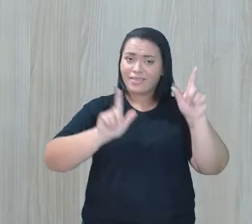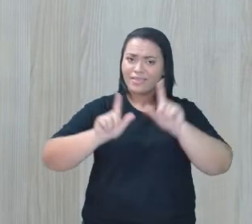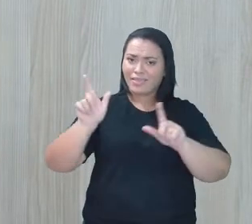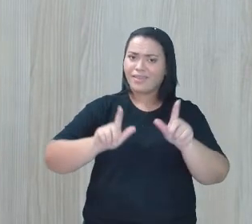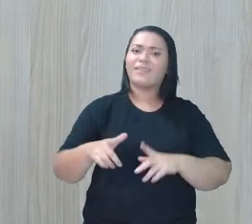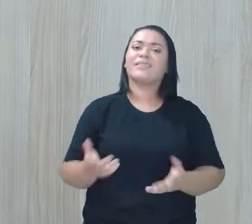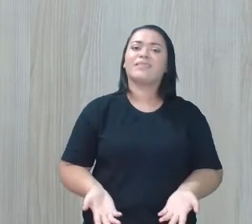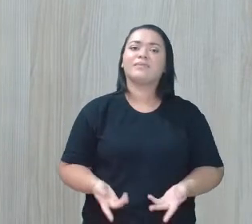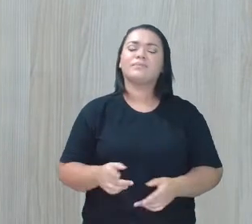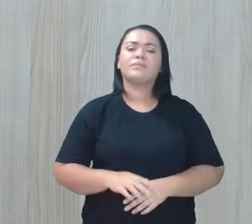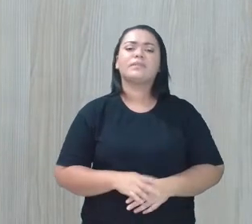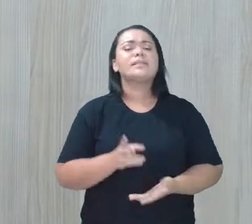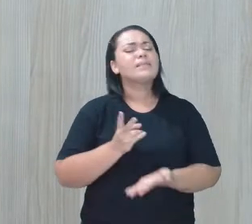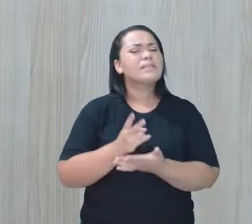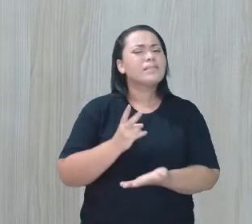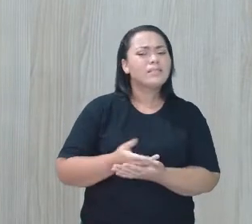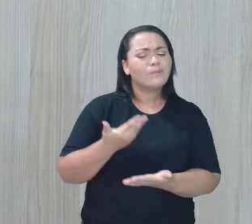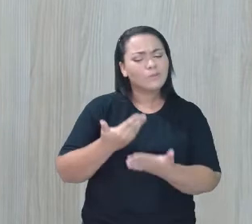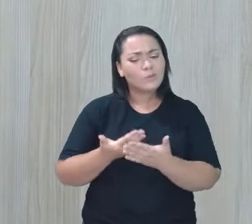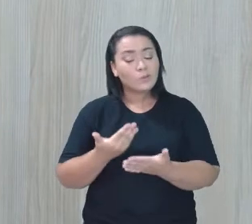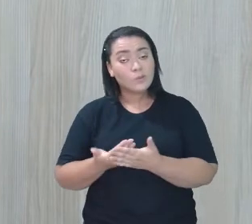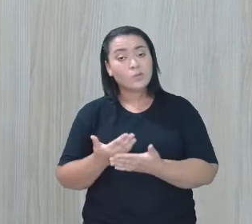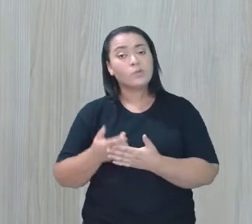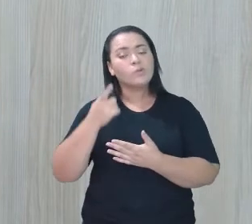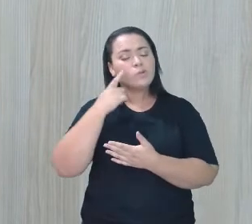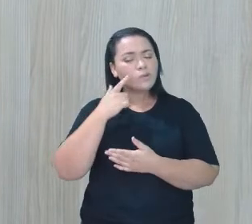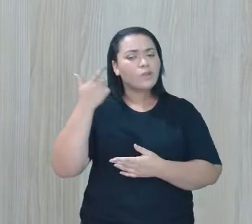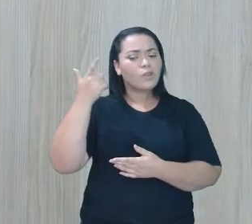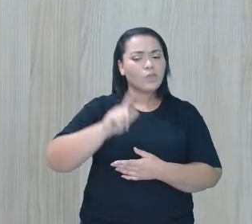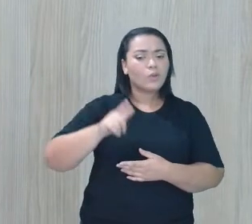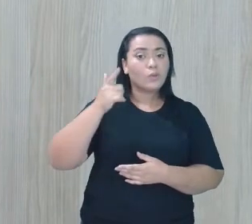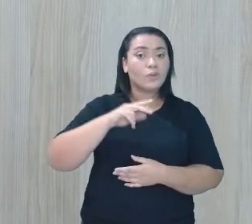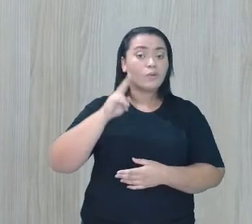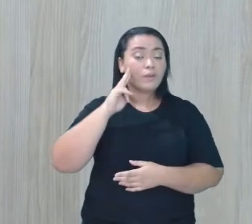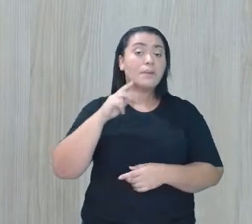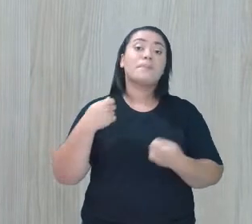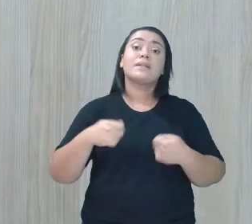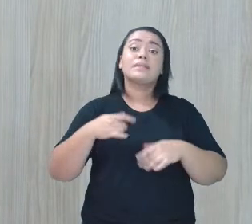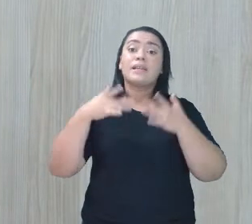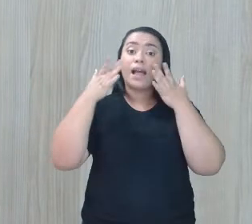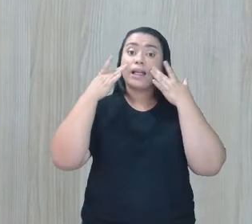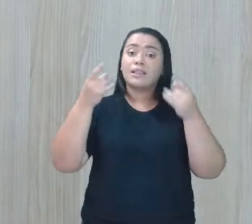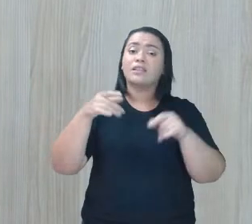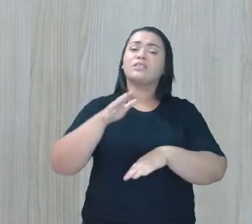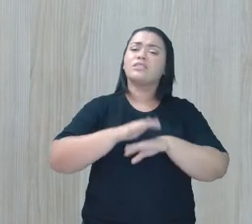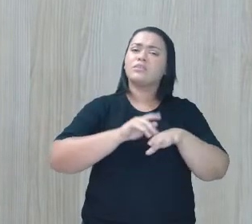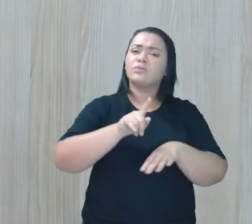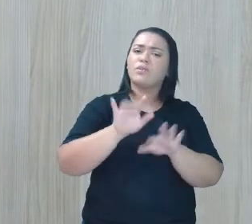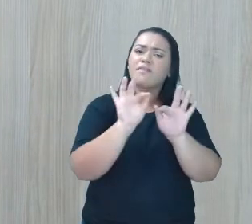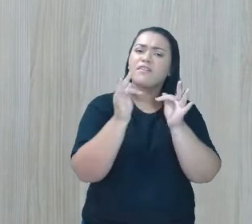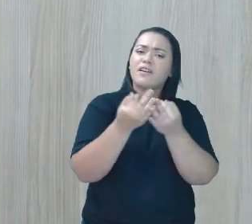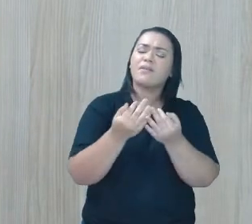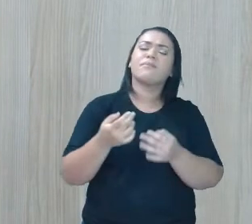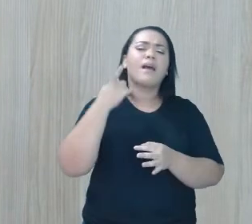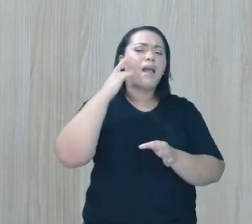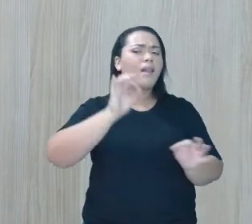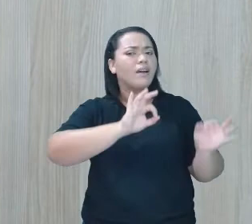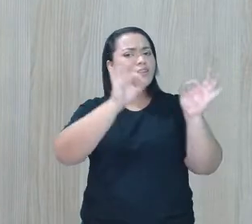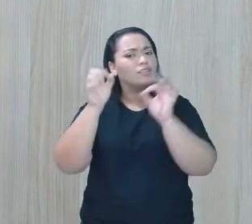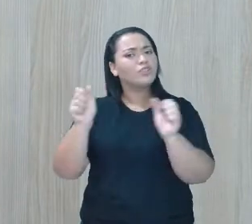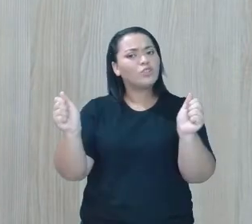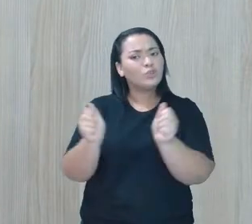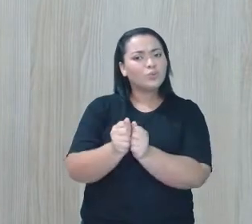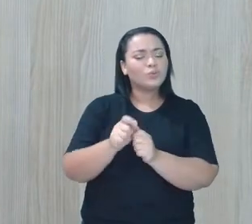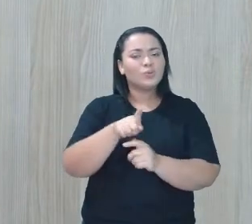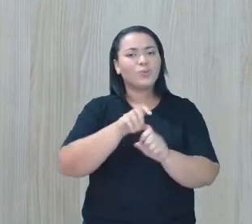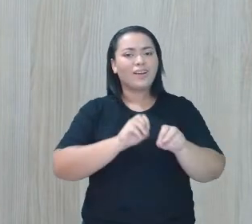telinha. Então, sempre estudar, rever a trilha e prestar bastante atenção. E chama a tua família também para assistir a nossa aula,